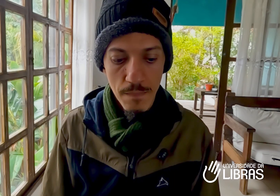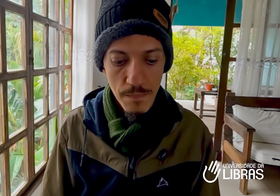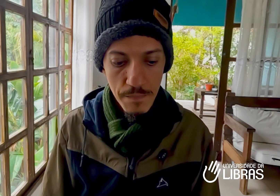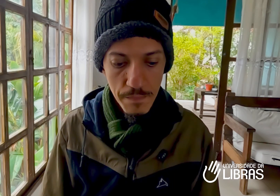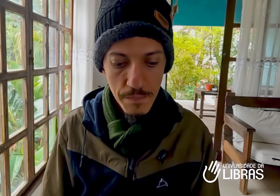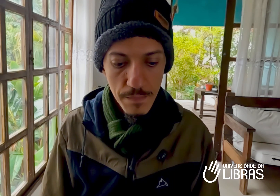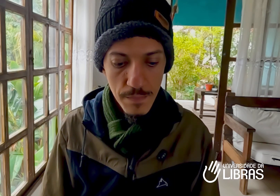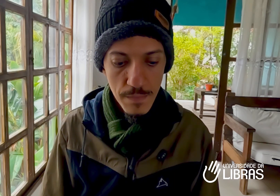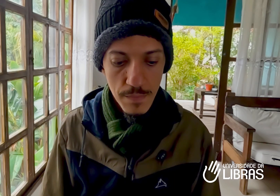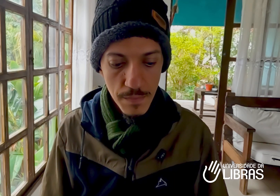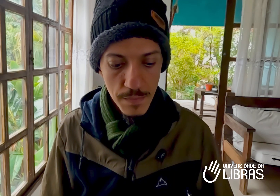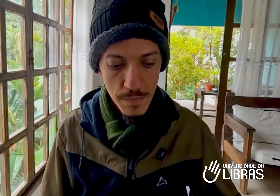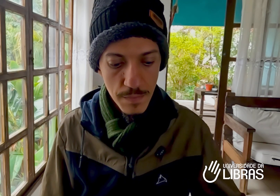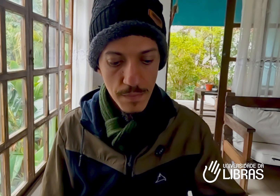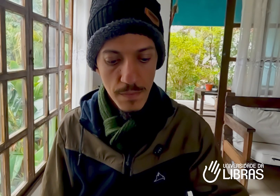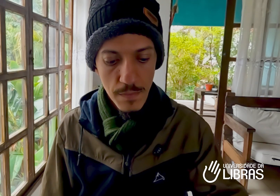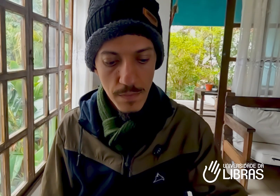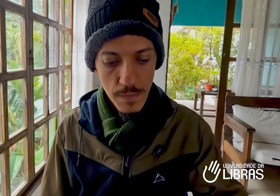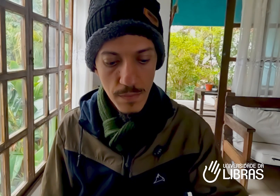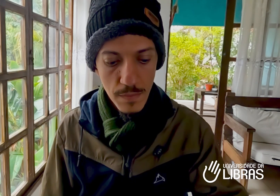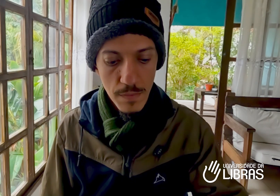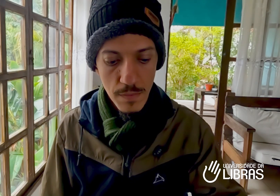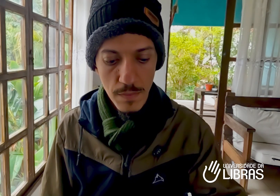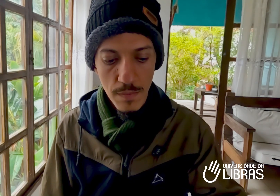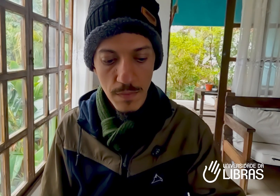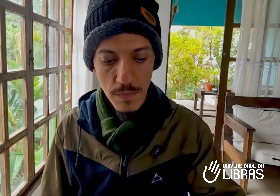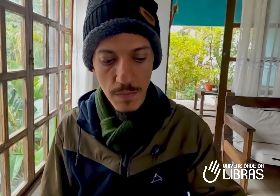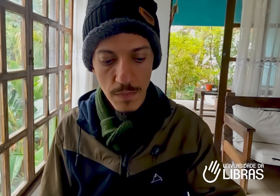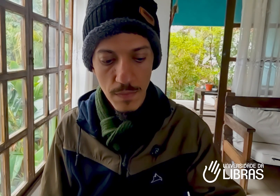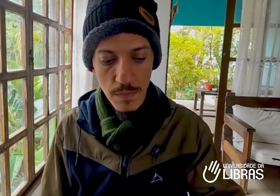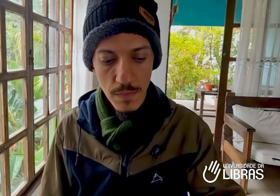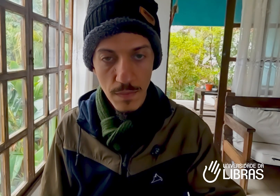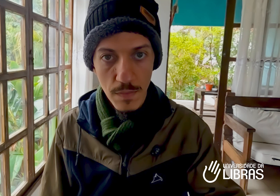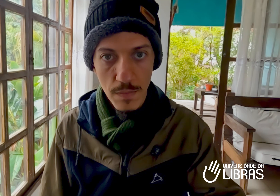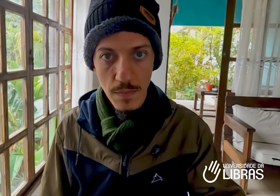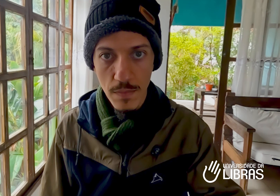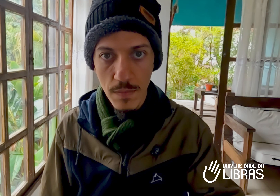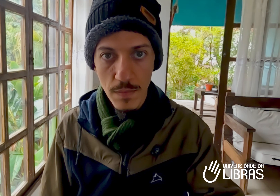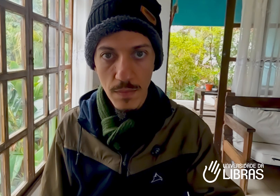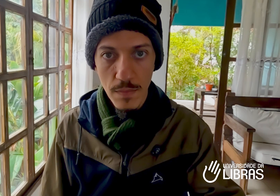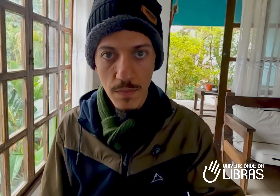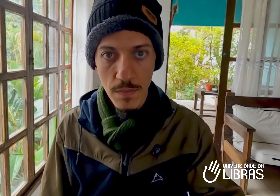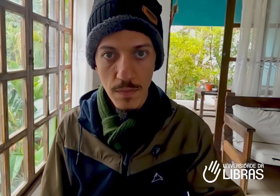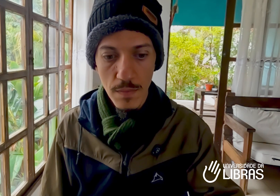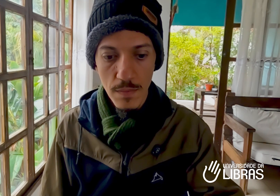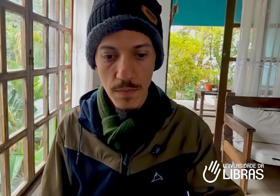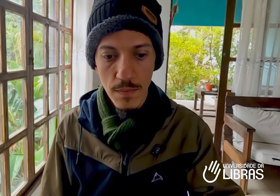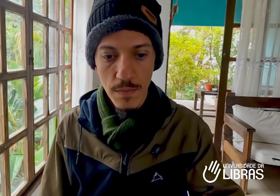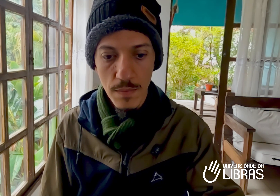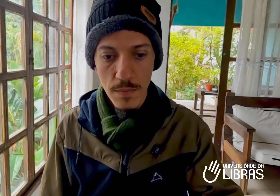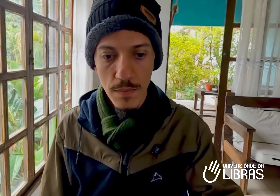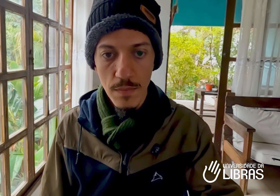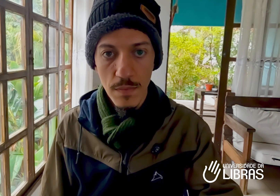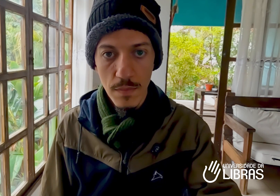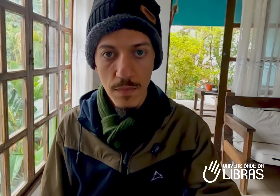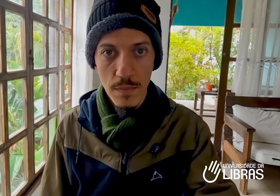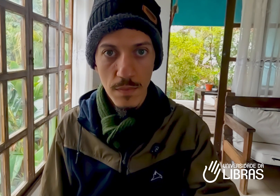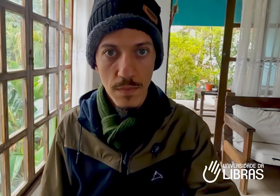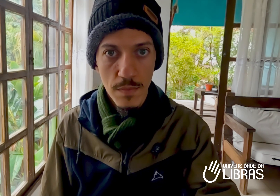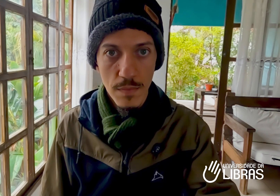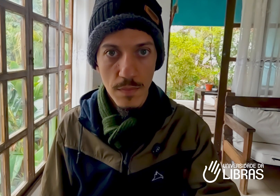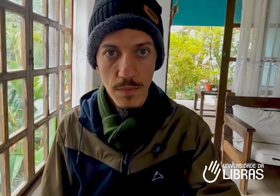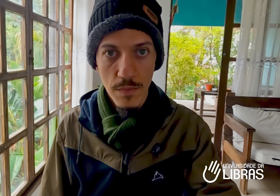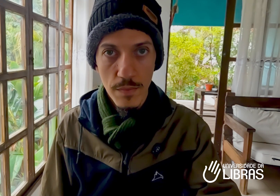você percebeu que aconteceu com pessoas que se tornaram fluentes em Libras? Como elas se sentiram ao alcançar